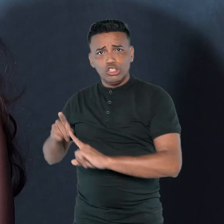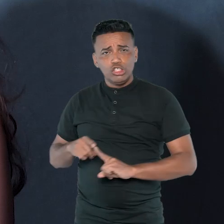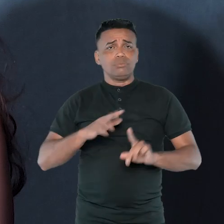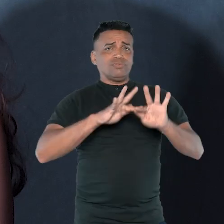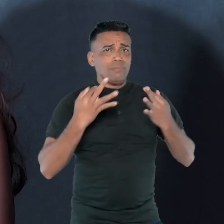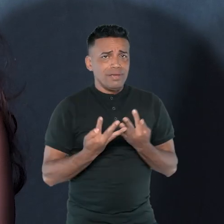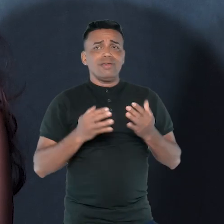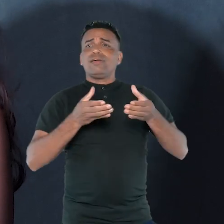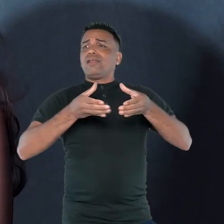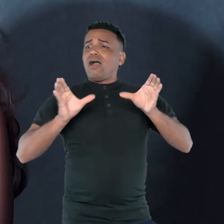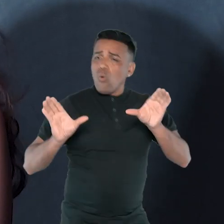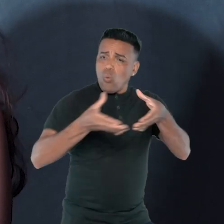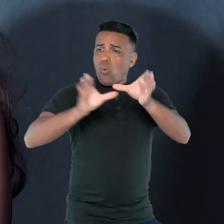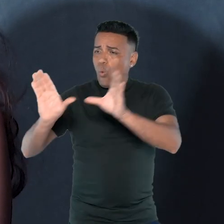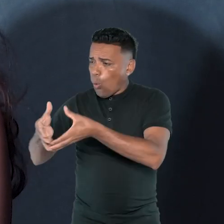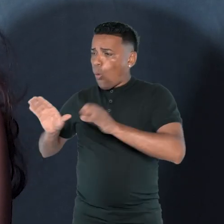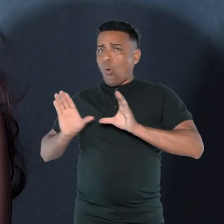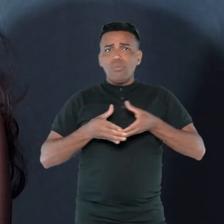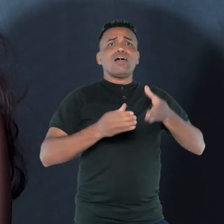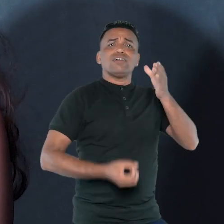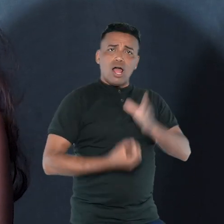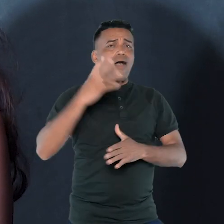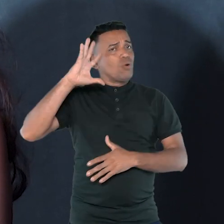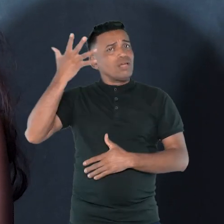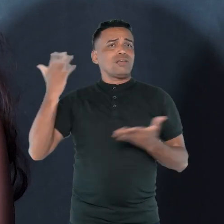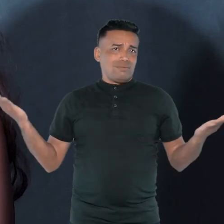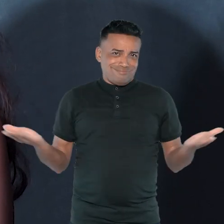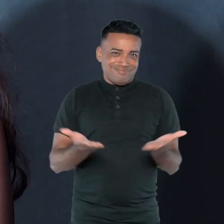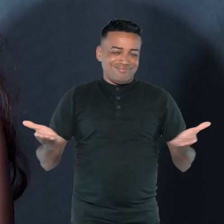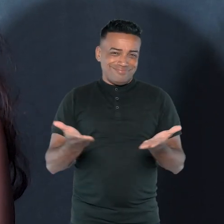de sociabilidade, que já estão se dando no agora.